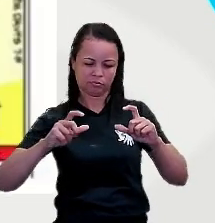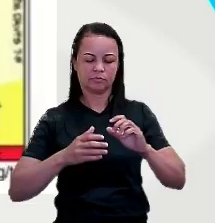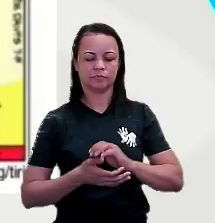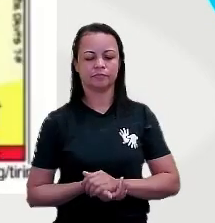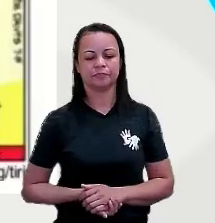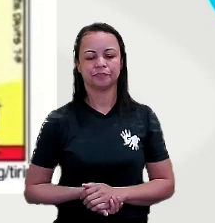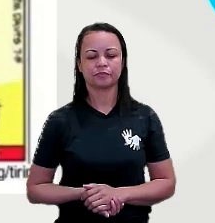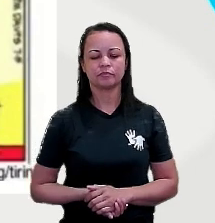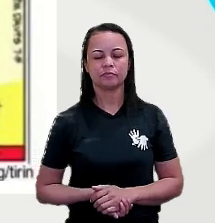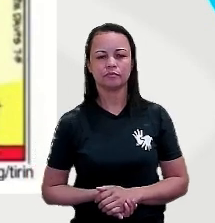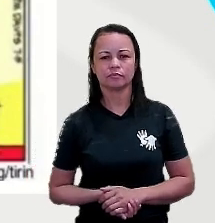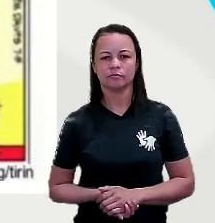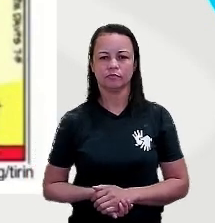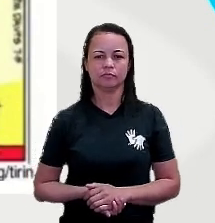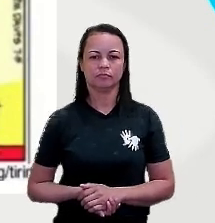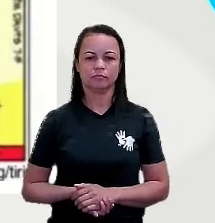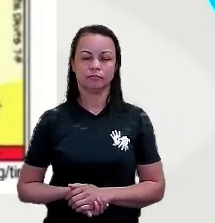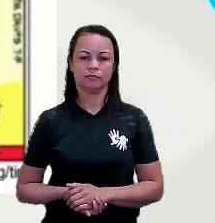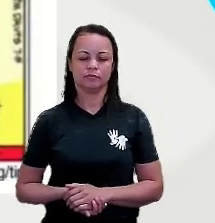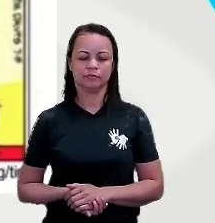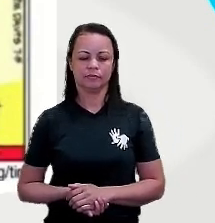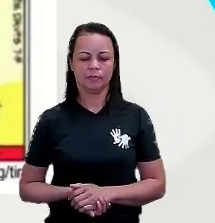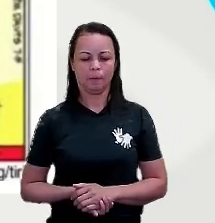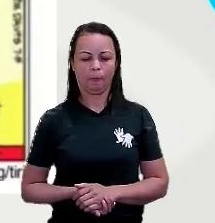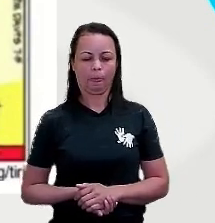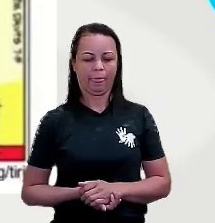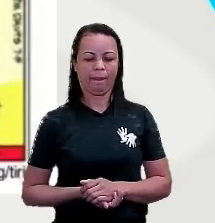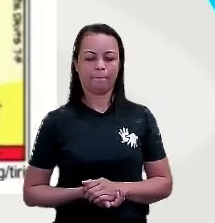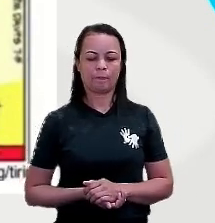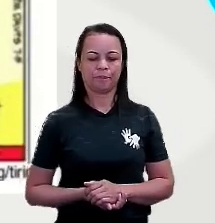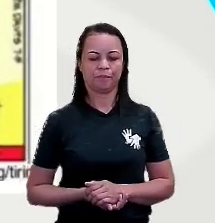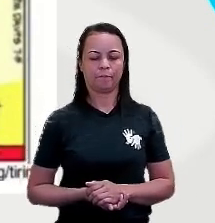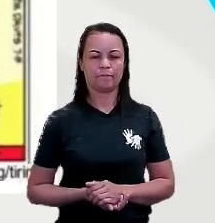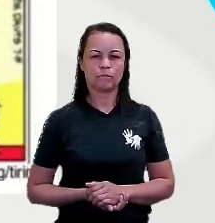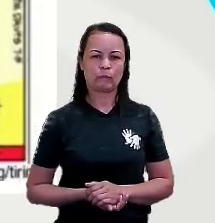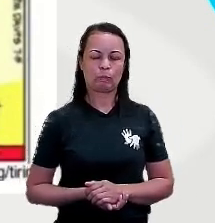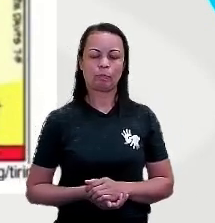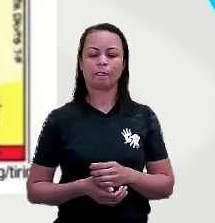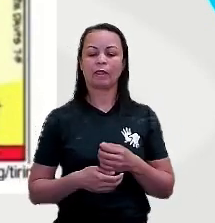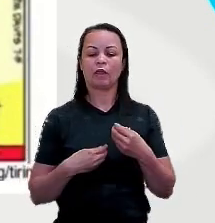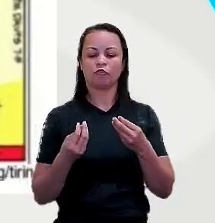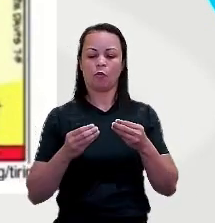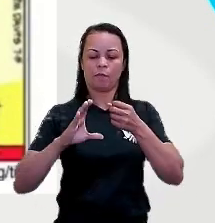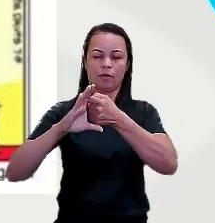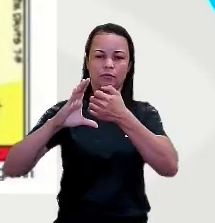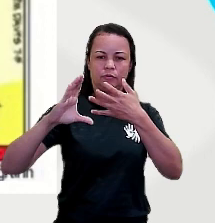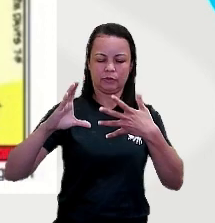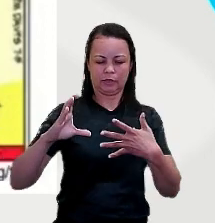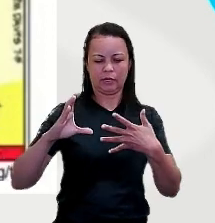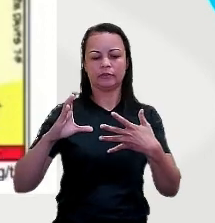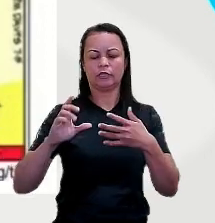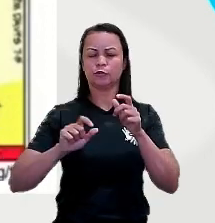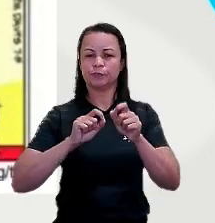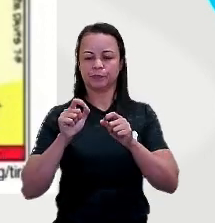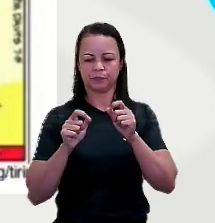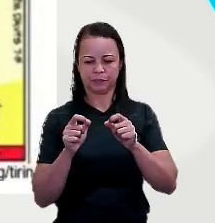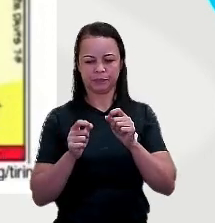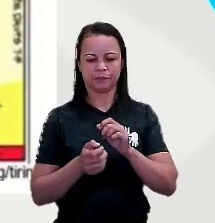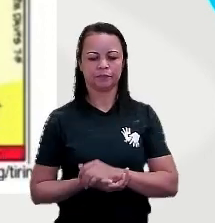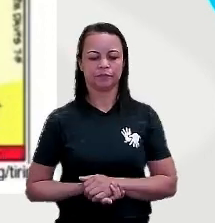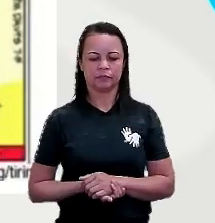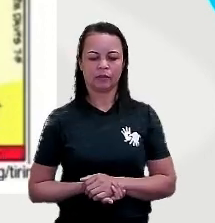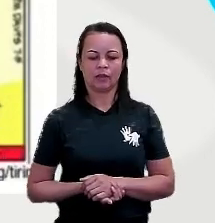quadrinhos, né? Então aqui, olha só, o que é o formato e as características. Então vamos lá.